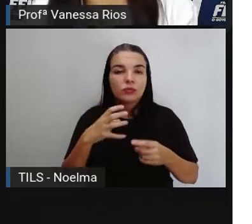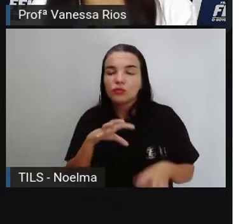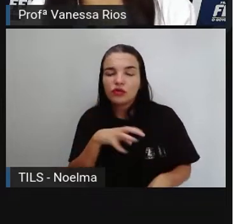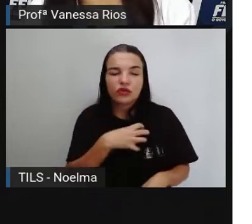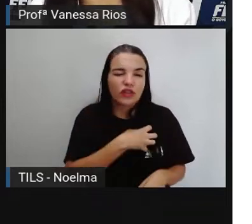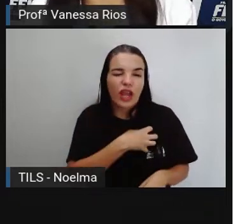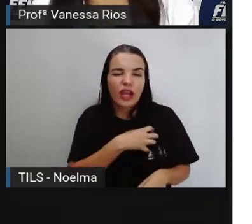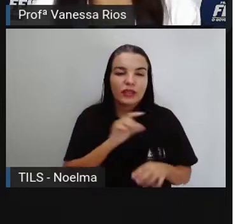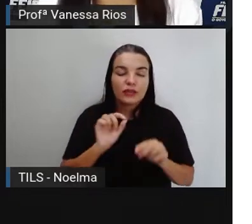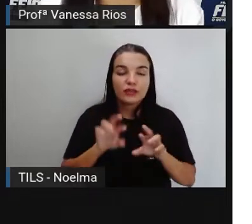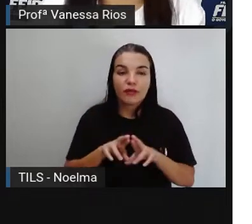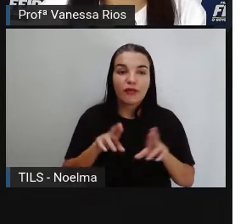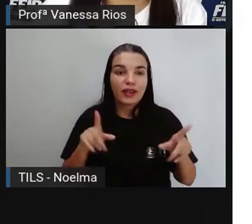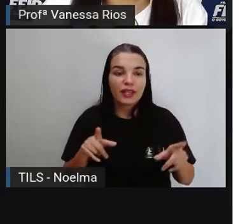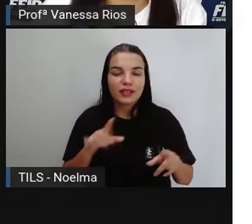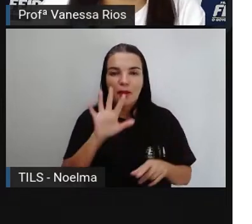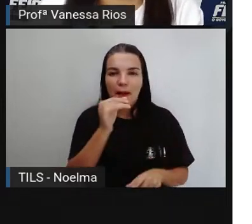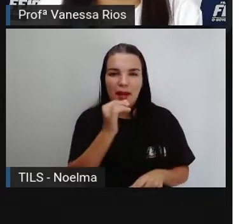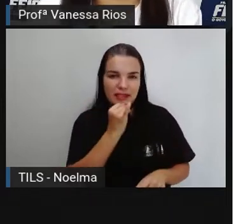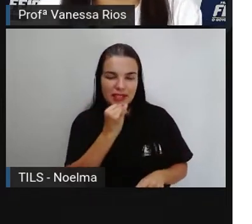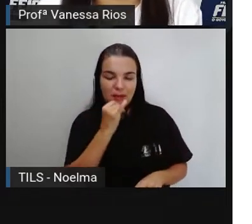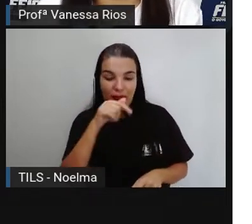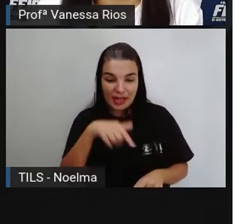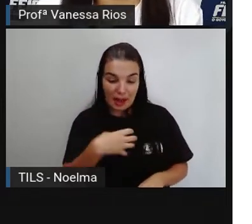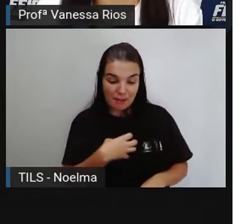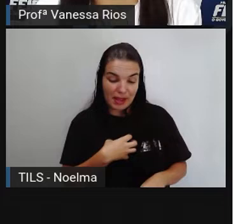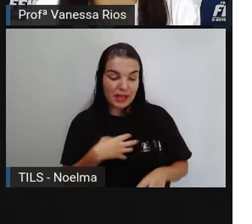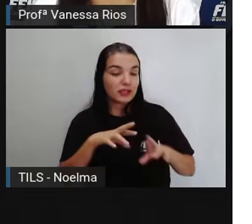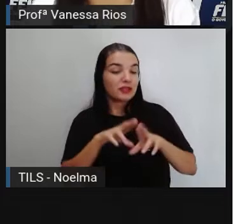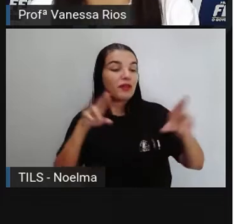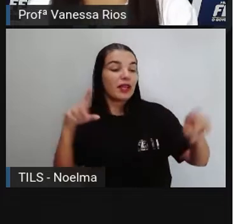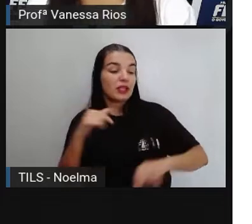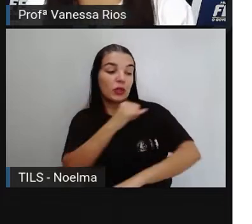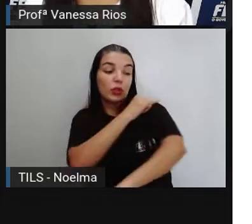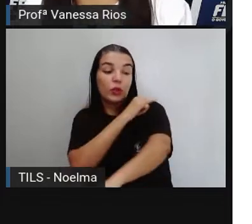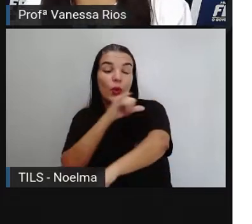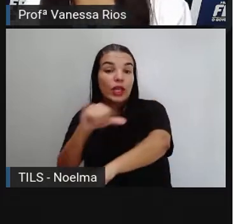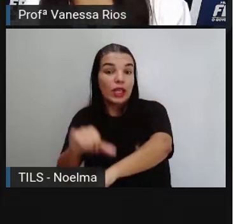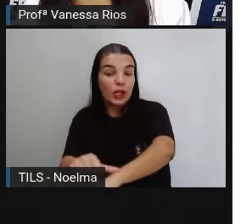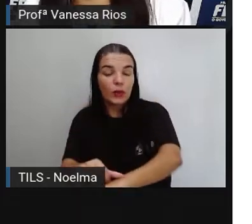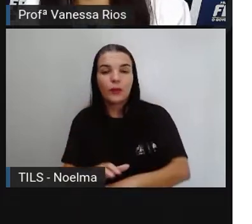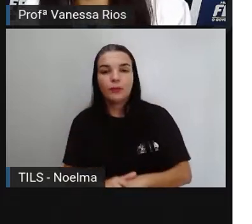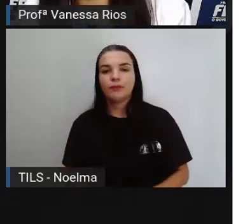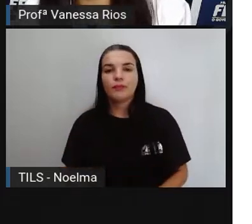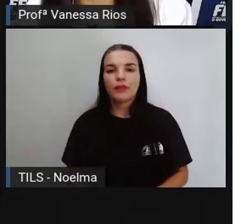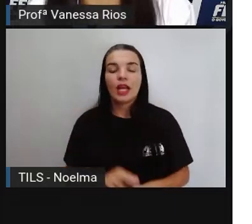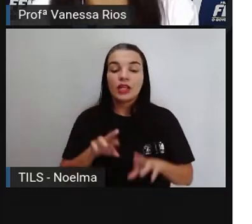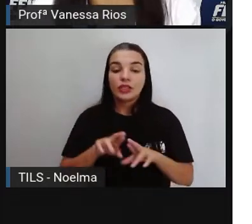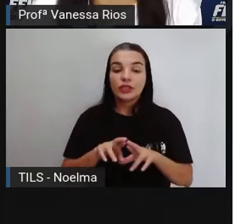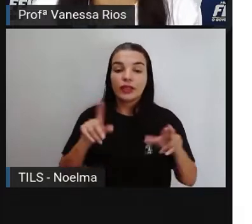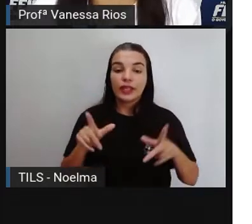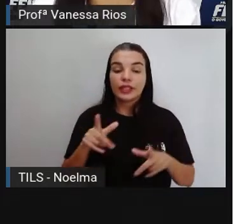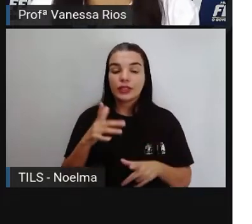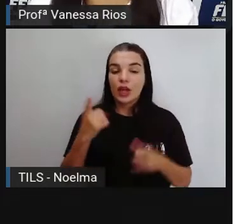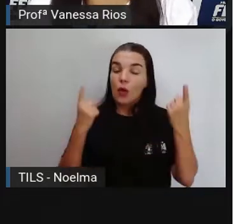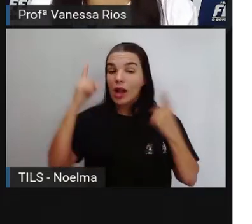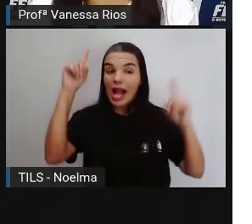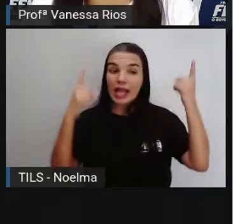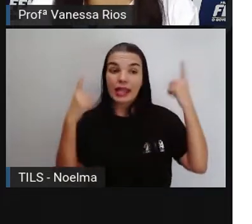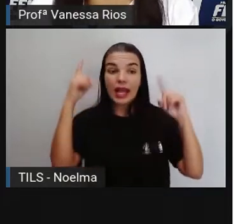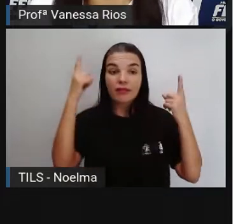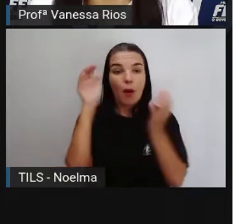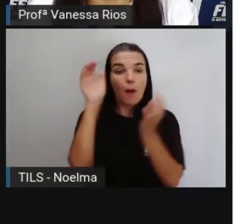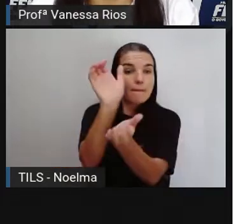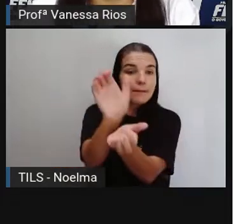do carnaval que acontece, por exemplo, no Rio de Janeiro, diferente do carnaval que acontece no Pernambuco. Então, existe aqui